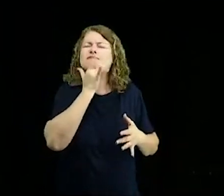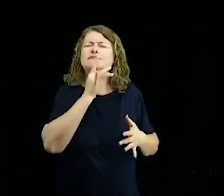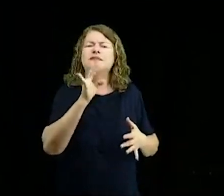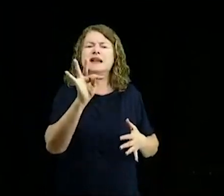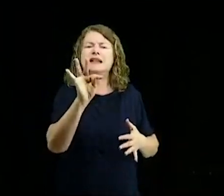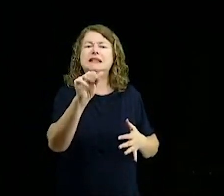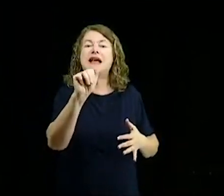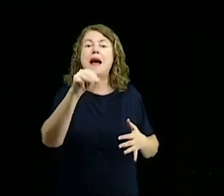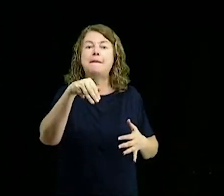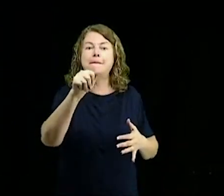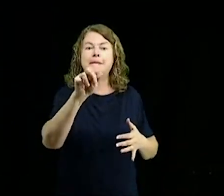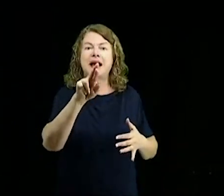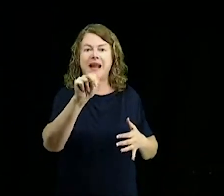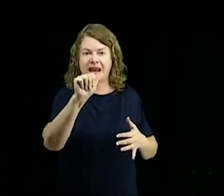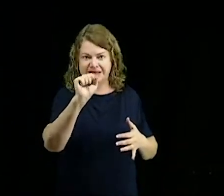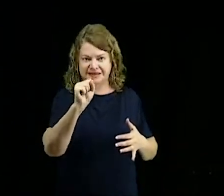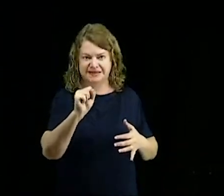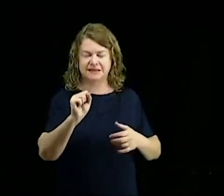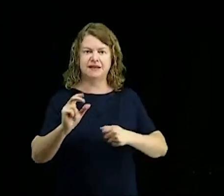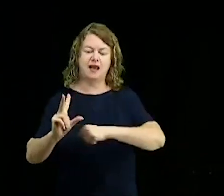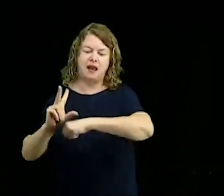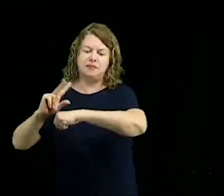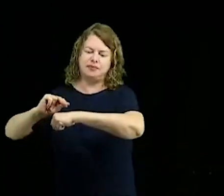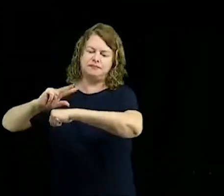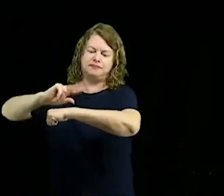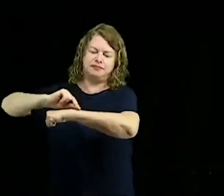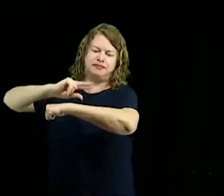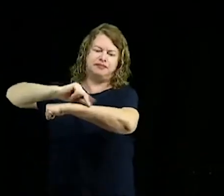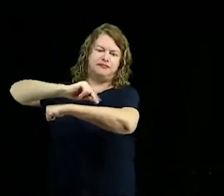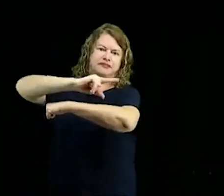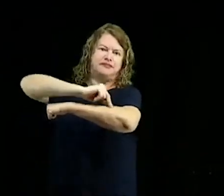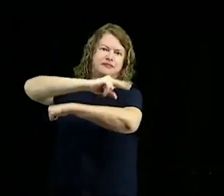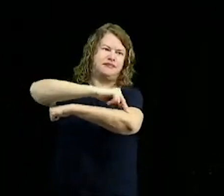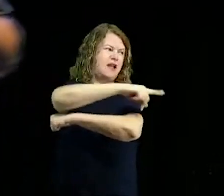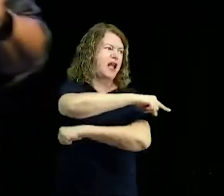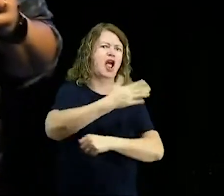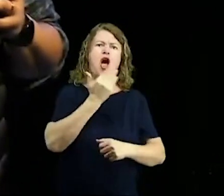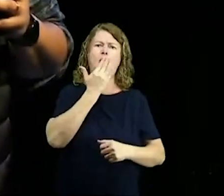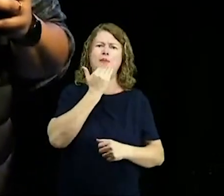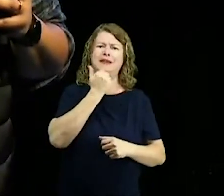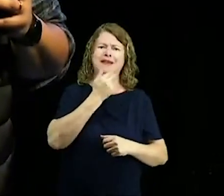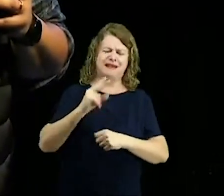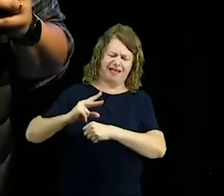chamados de imundos, os gafanhotos. E todo mundo achava ele muito esquisito.